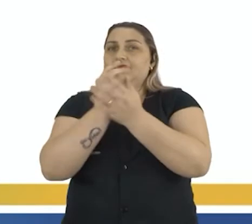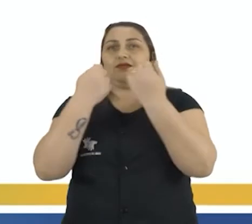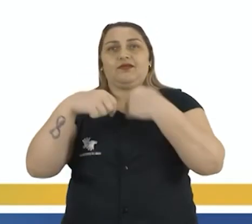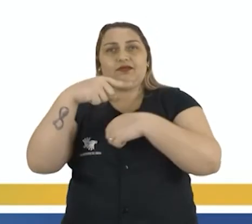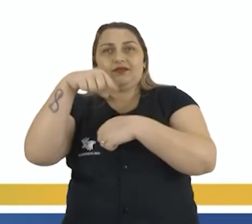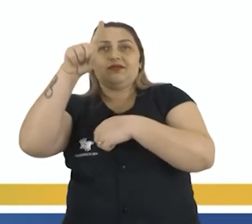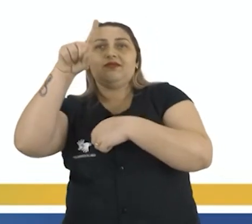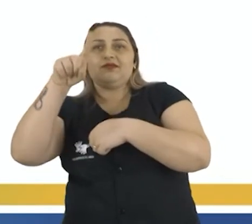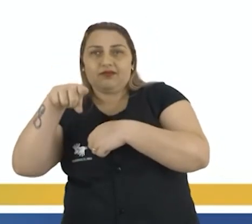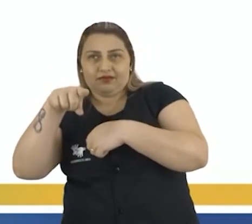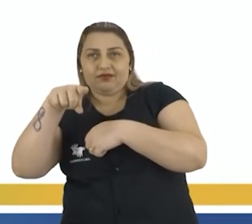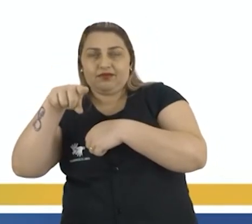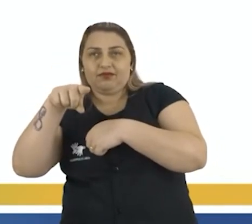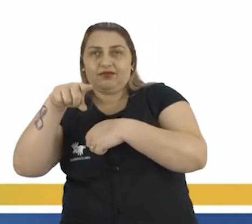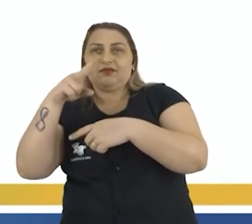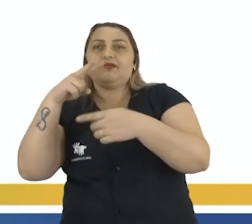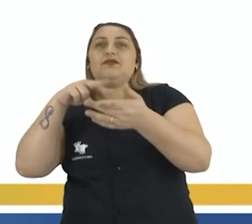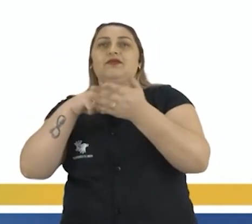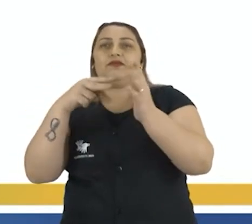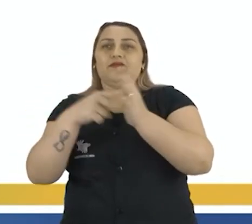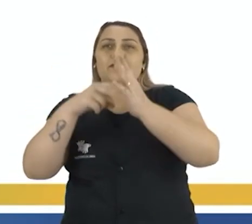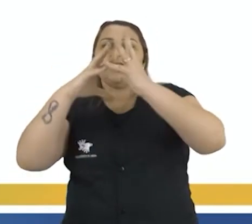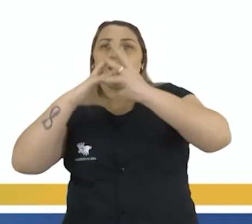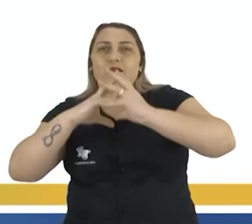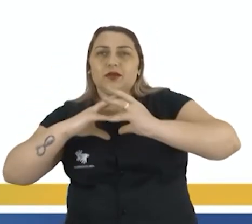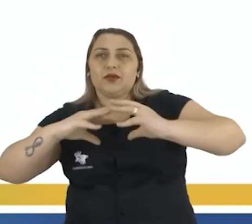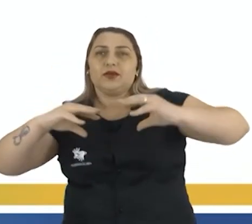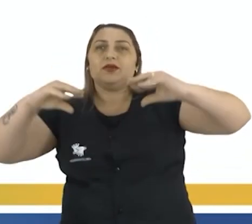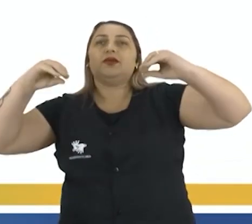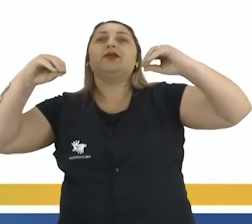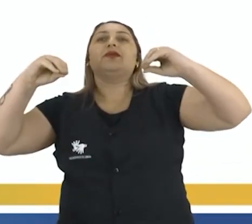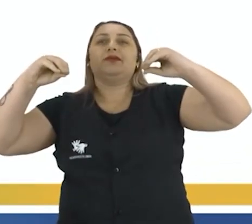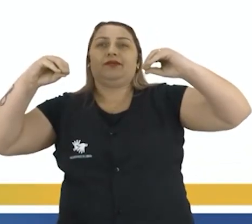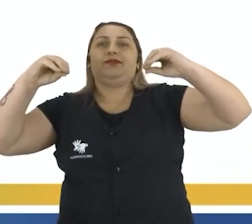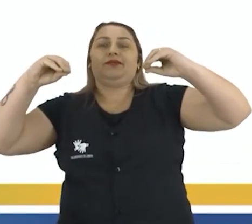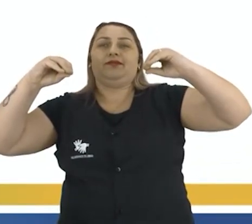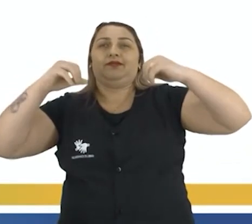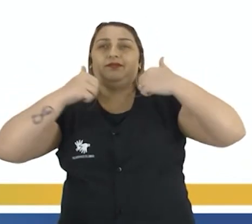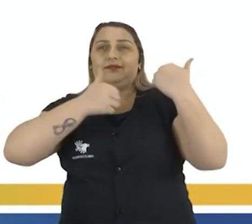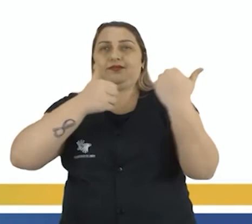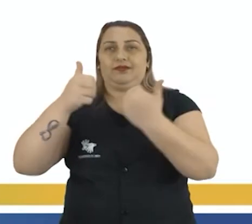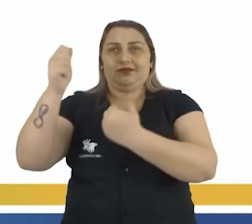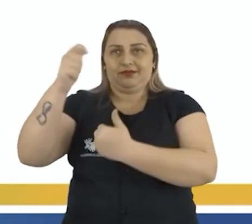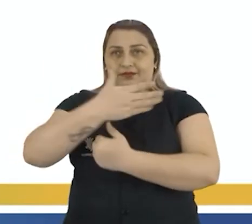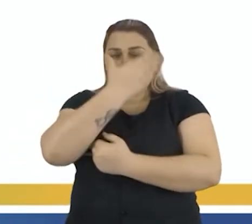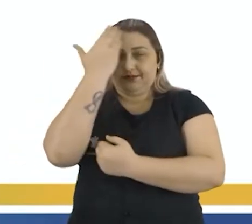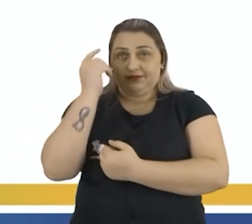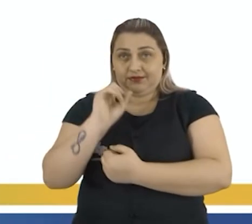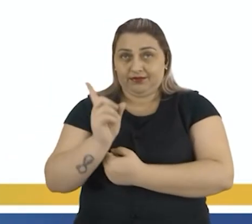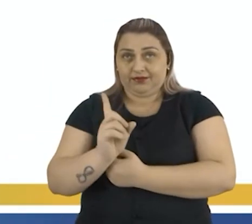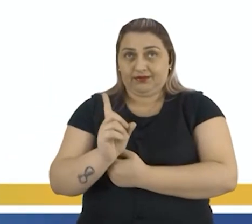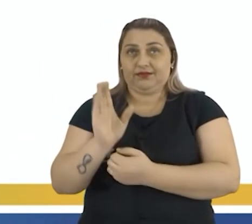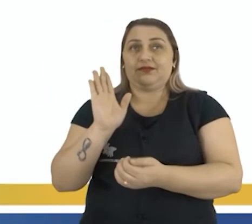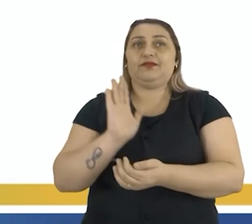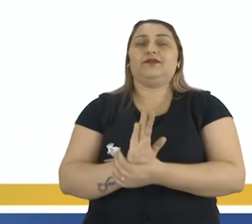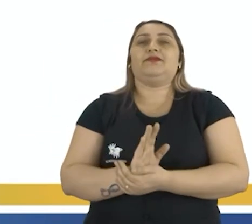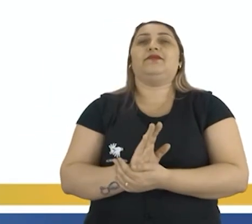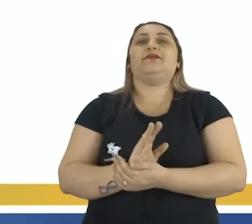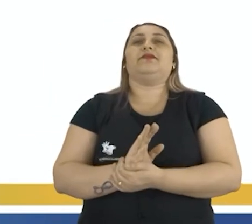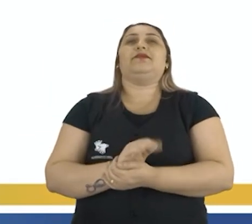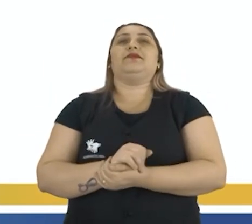ter o acento, porque está no sentido de sumir o sol, ocultar o sol. Não esquece de colocar o